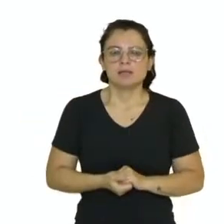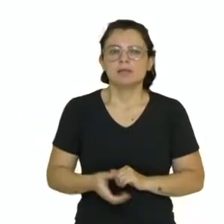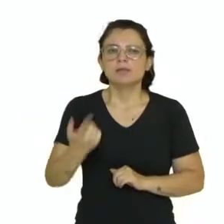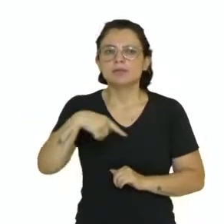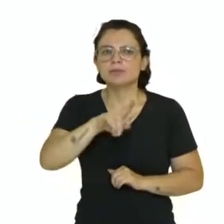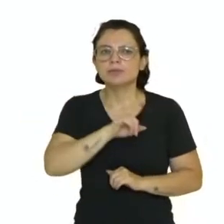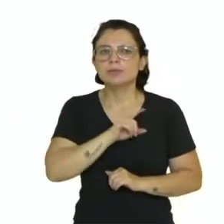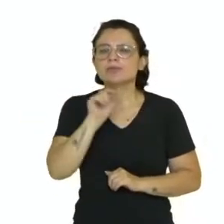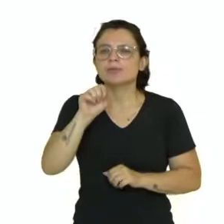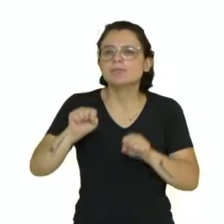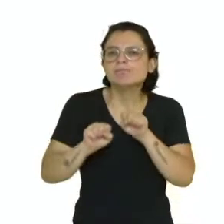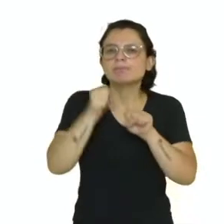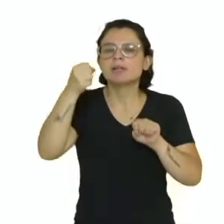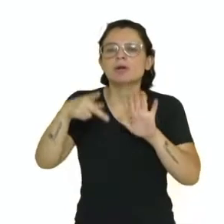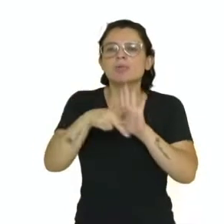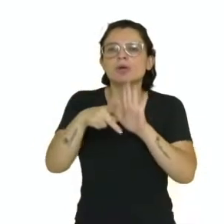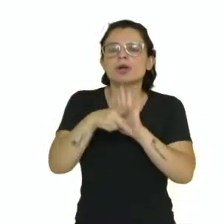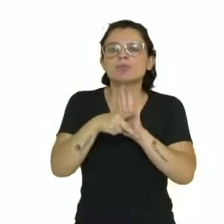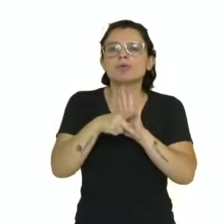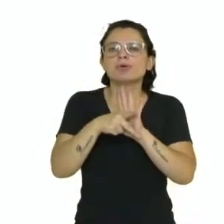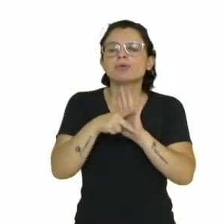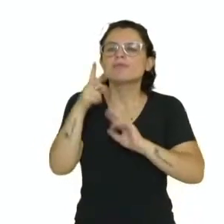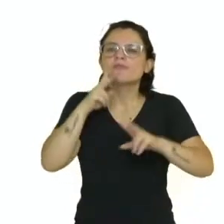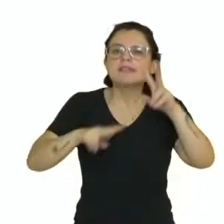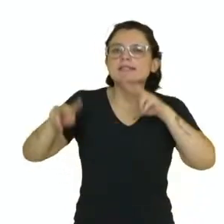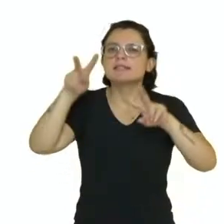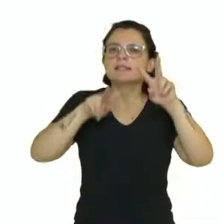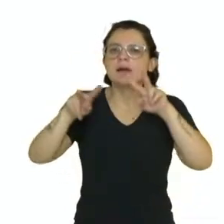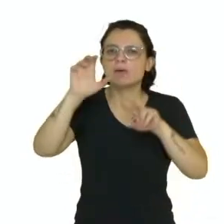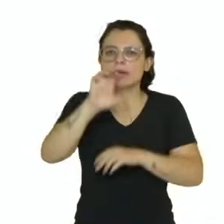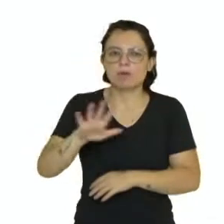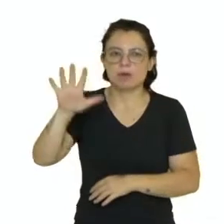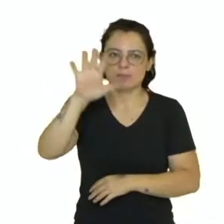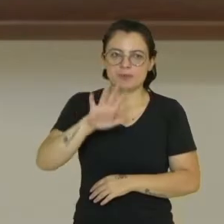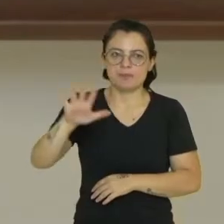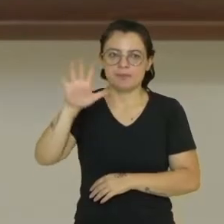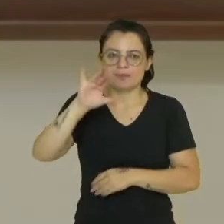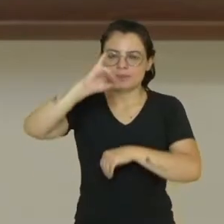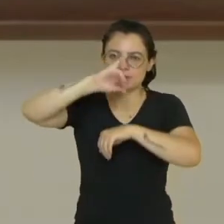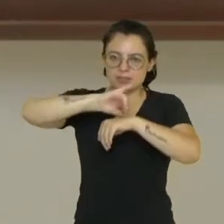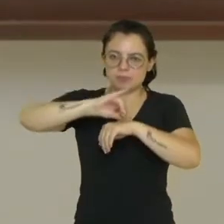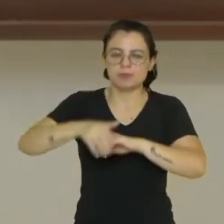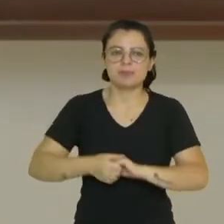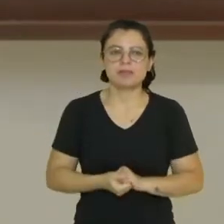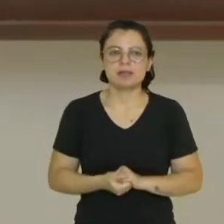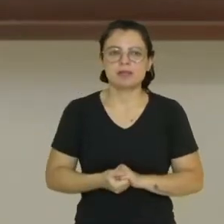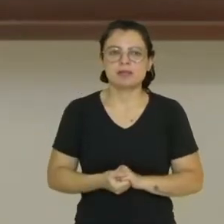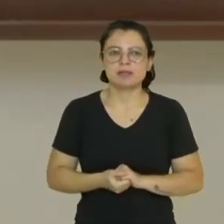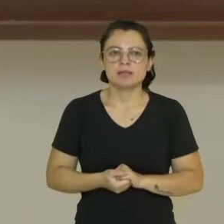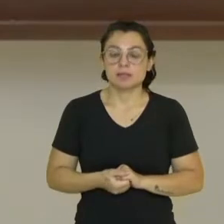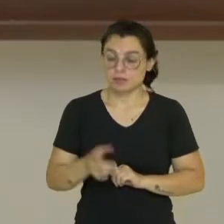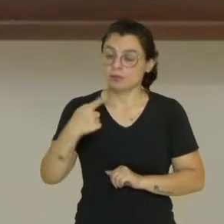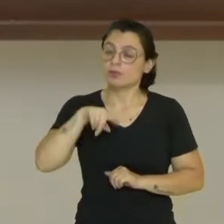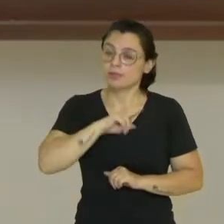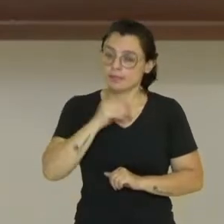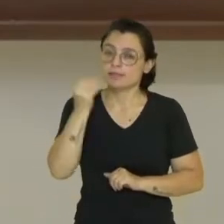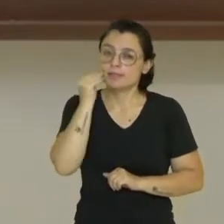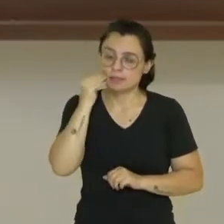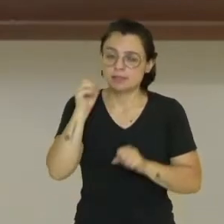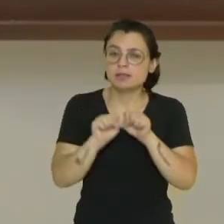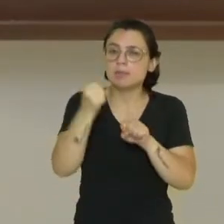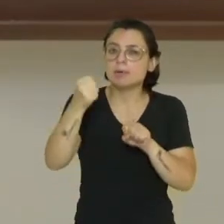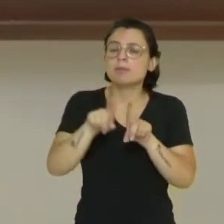visão eurocêntrica e colonizadora da história. Na verdade, há uma tentativa de desfazer, mas a gente sabe